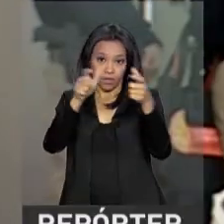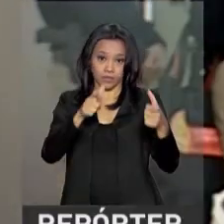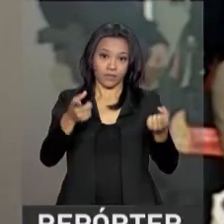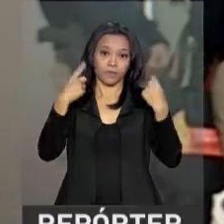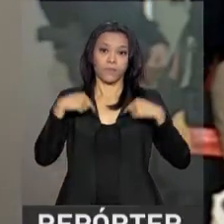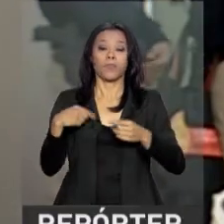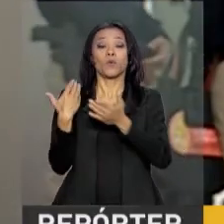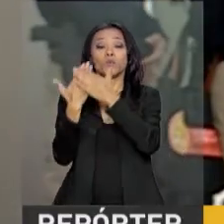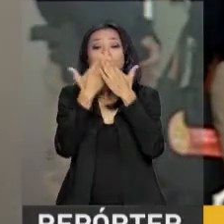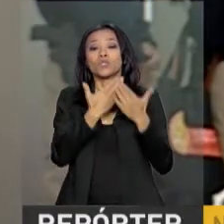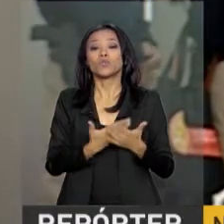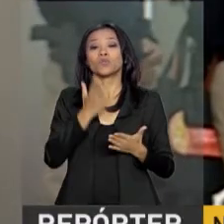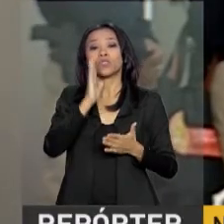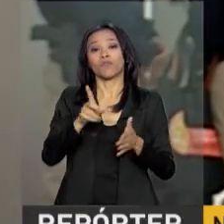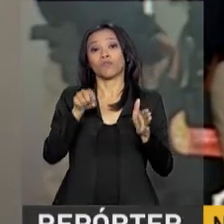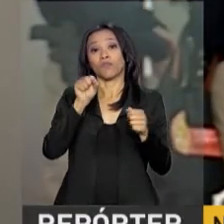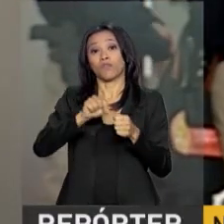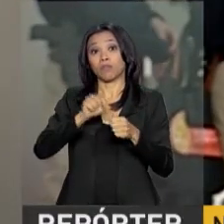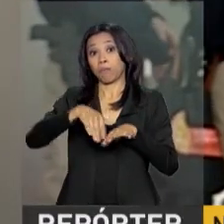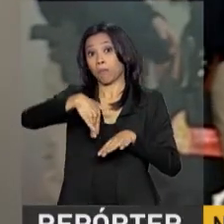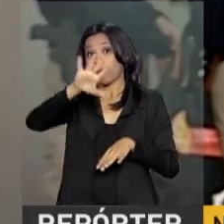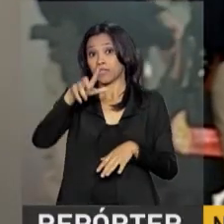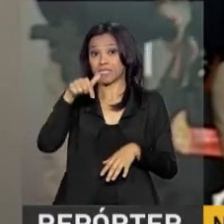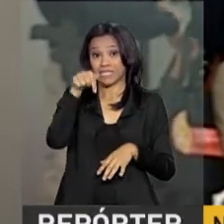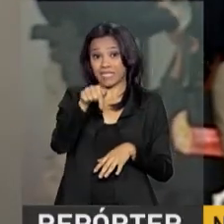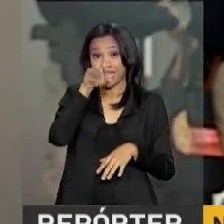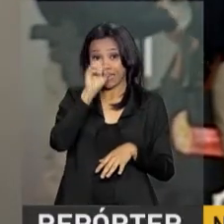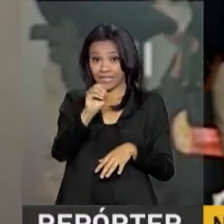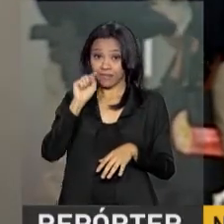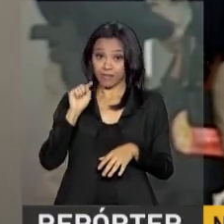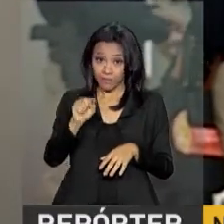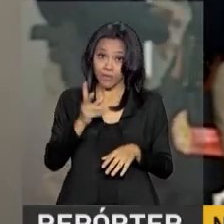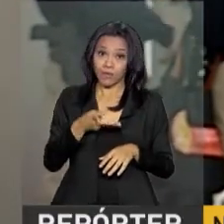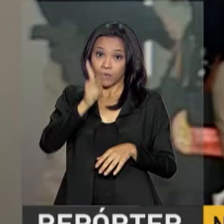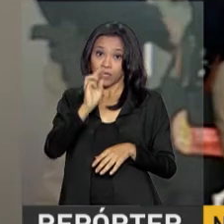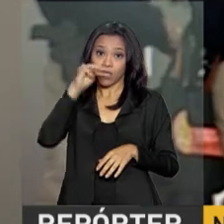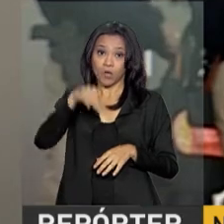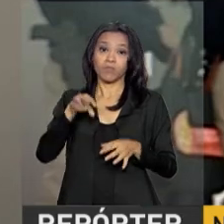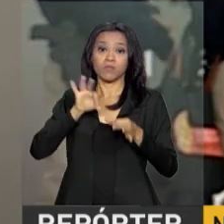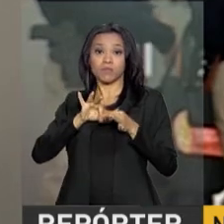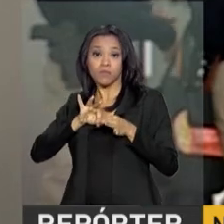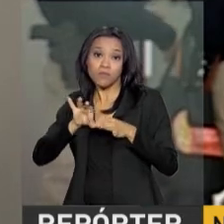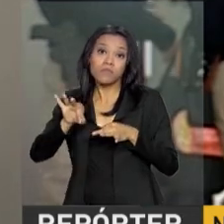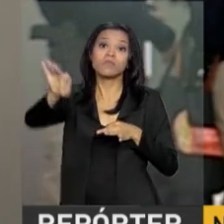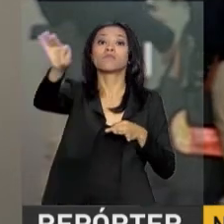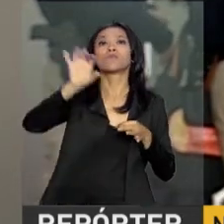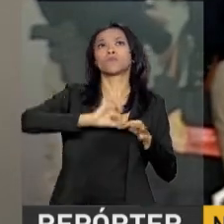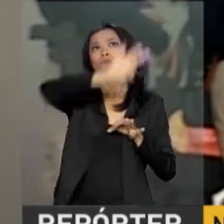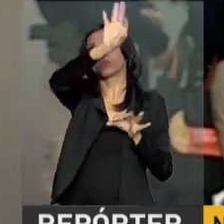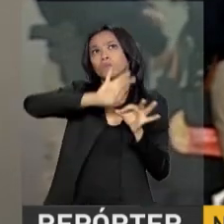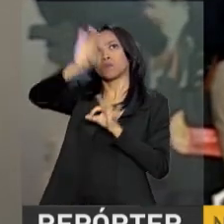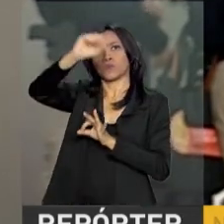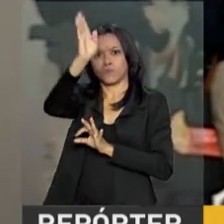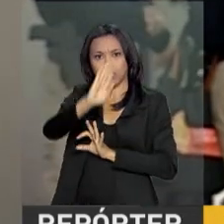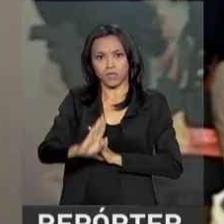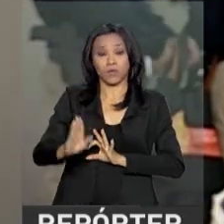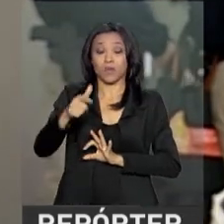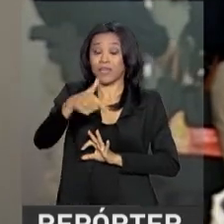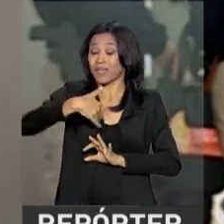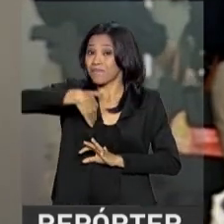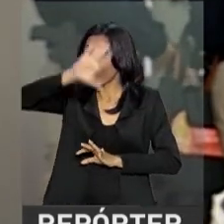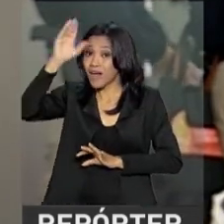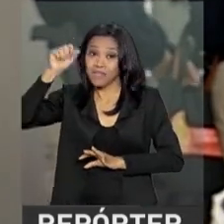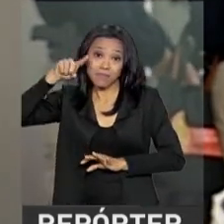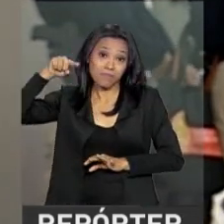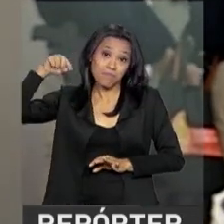o estudo foi feito em mais de 70 mil quilômetros de rodovias federais de todo o país e as campeãs em número de pontos